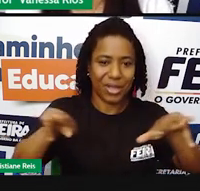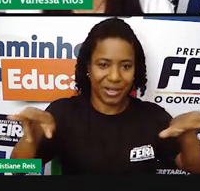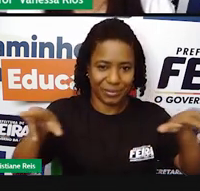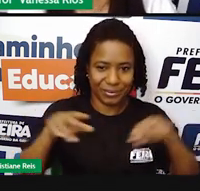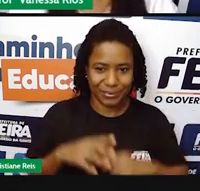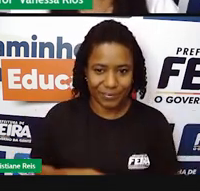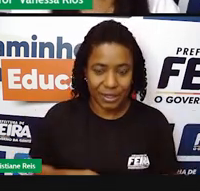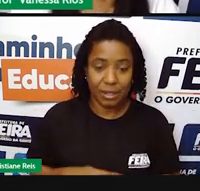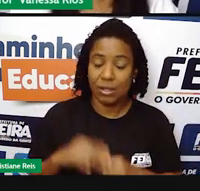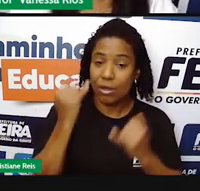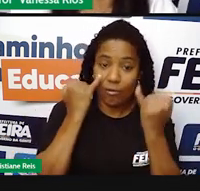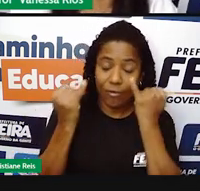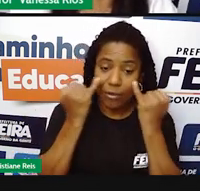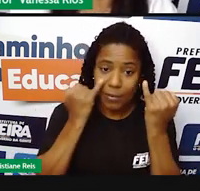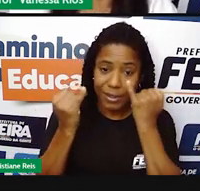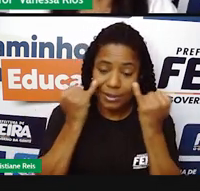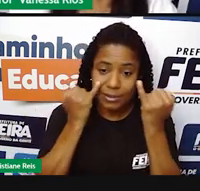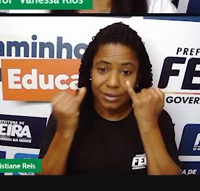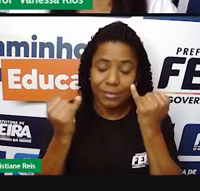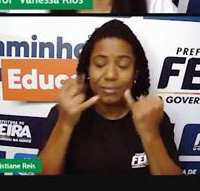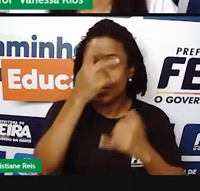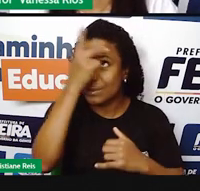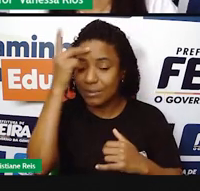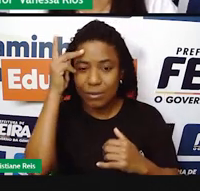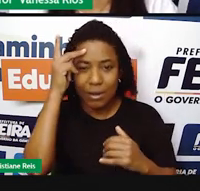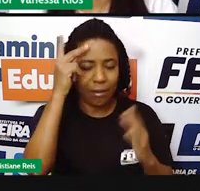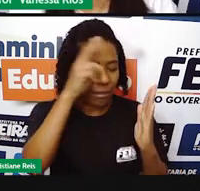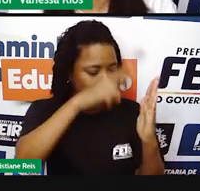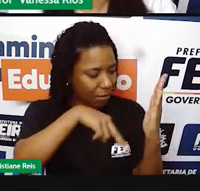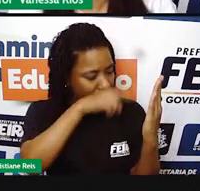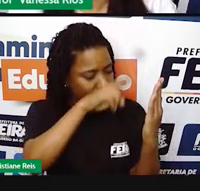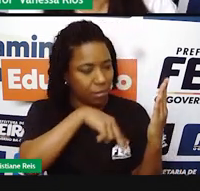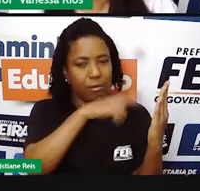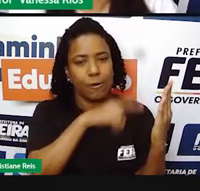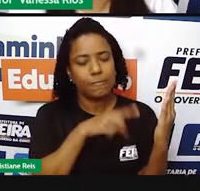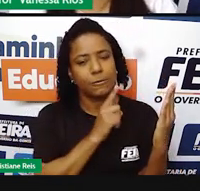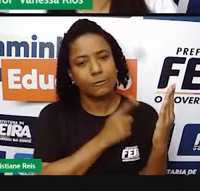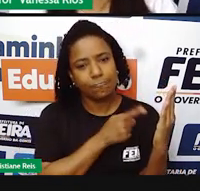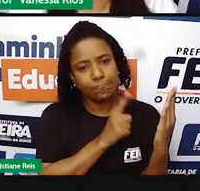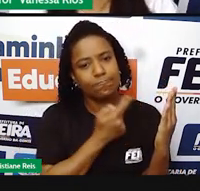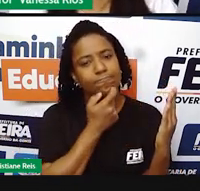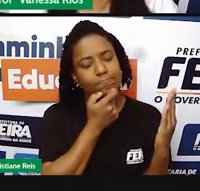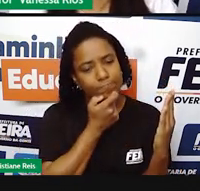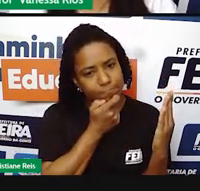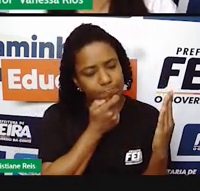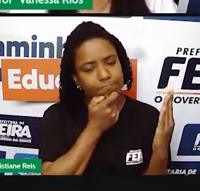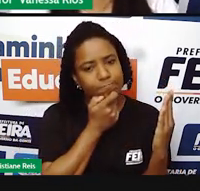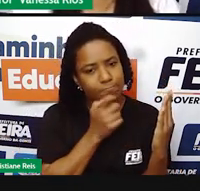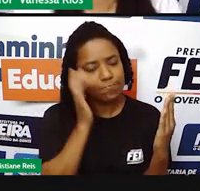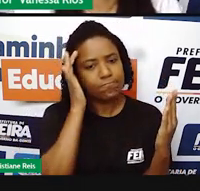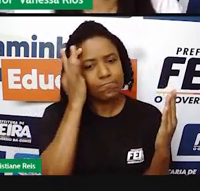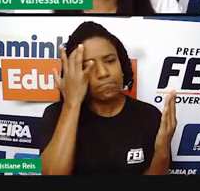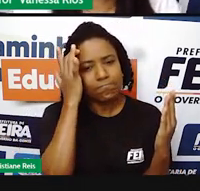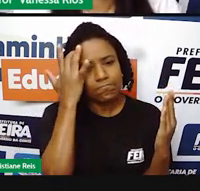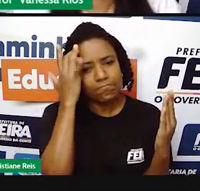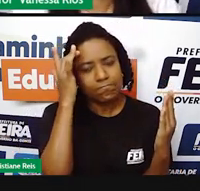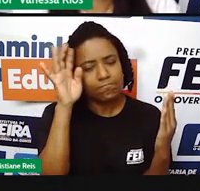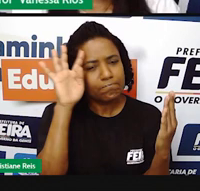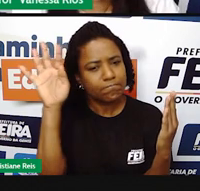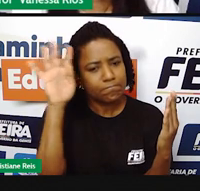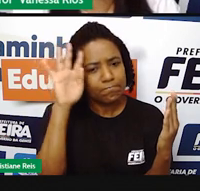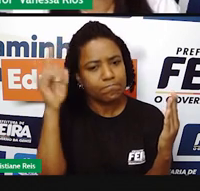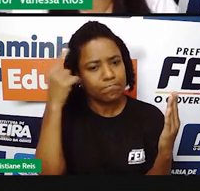partir das informações que o leitor tem na leitura ou na visualização de